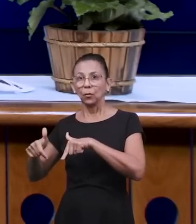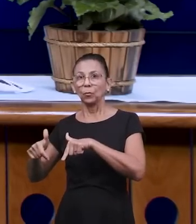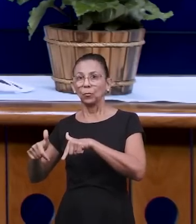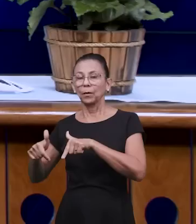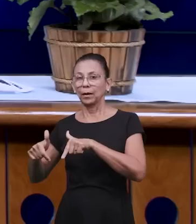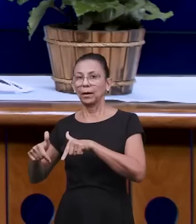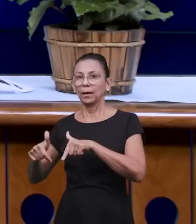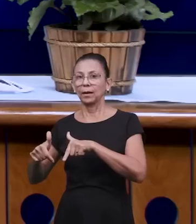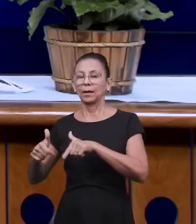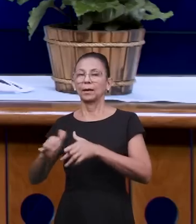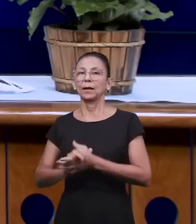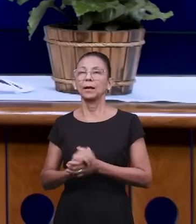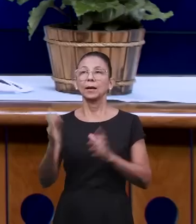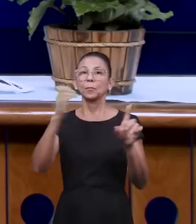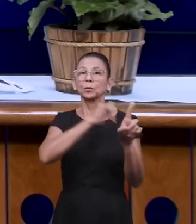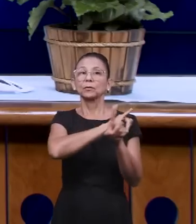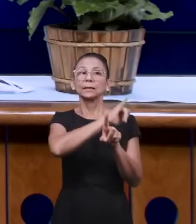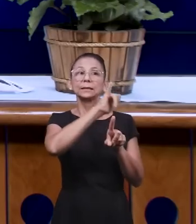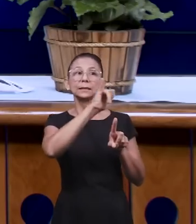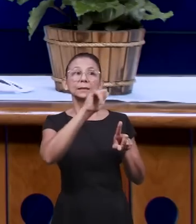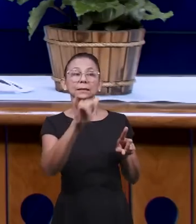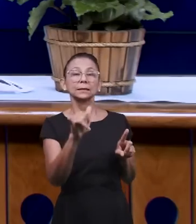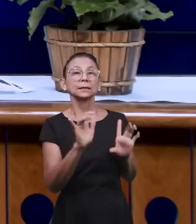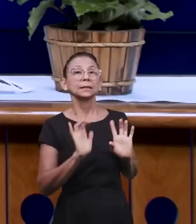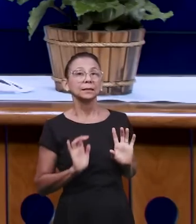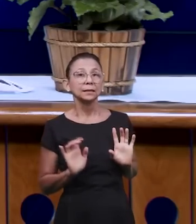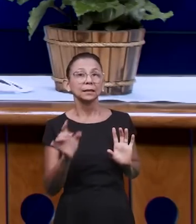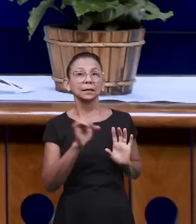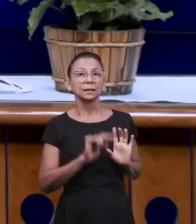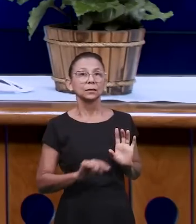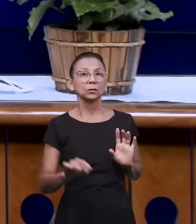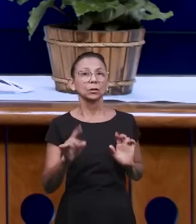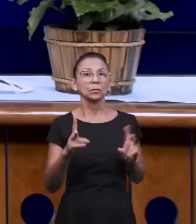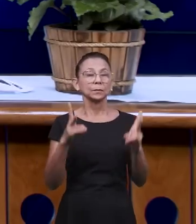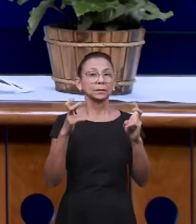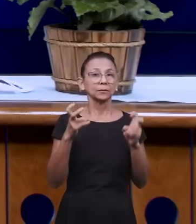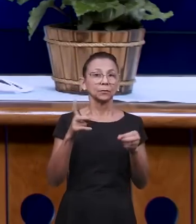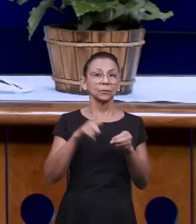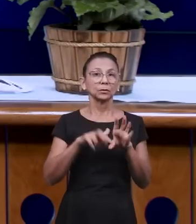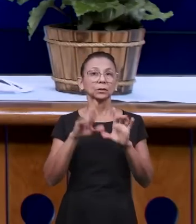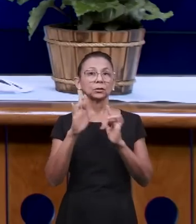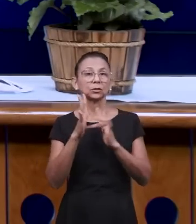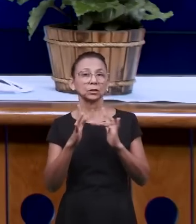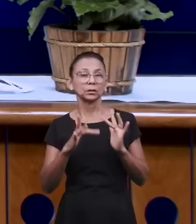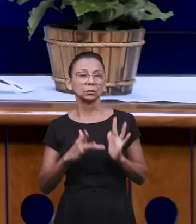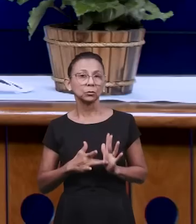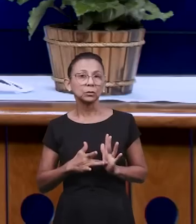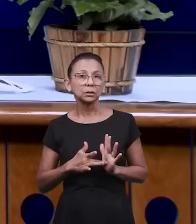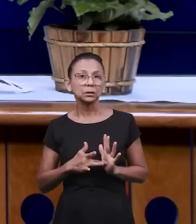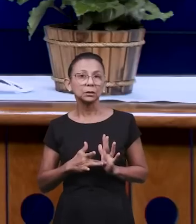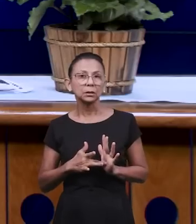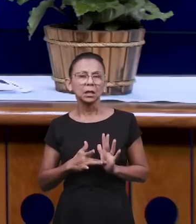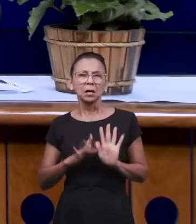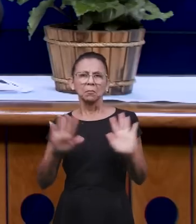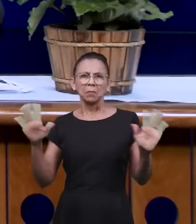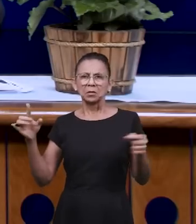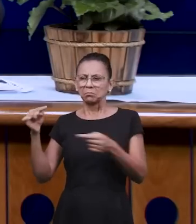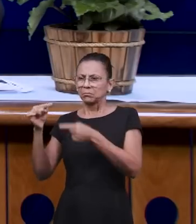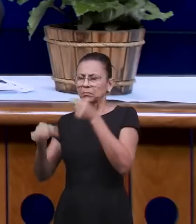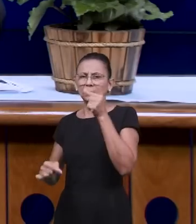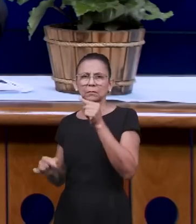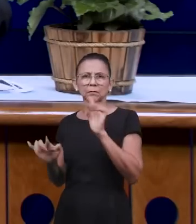coisas, os sinais do tempo, sabei que ele está próximo às portas. Vamos ver se nós traduzimos